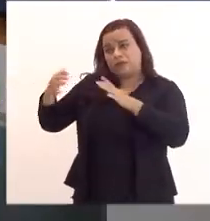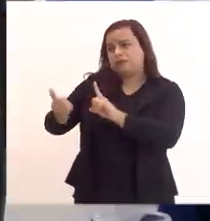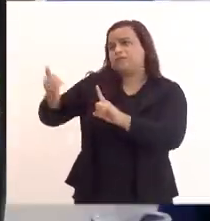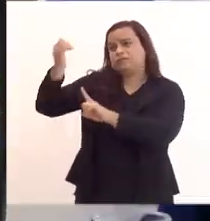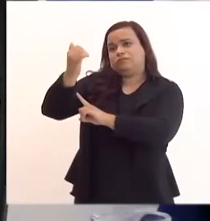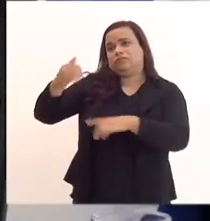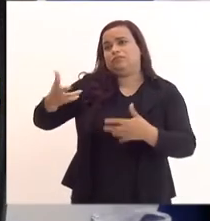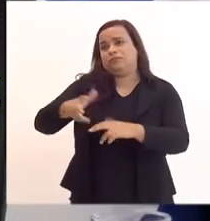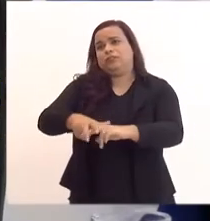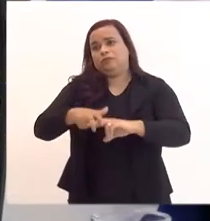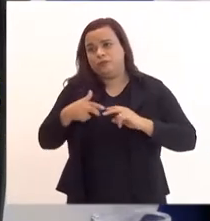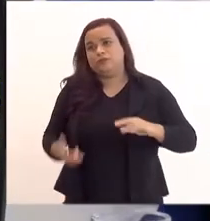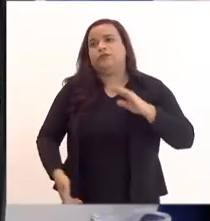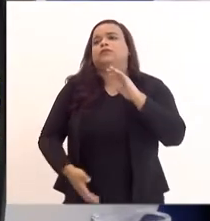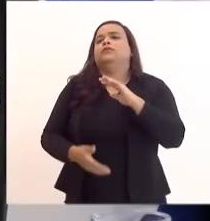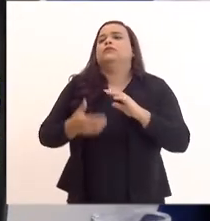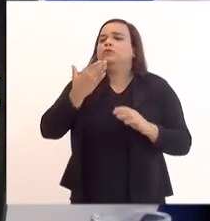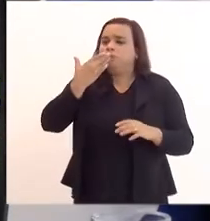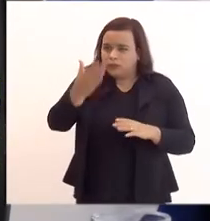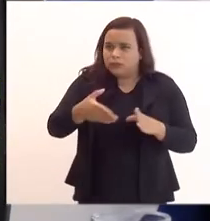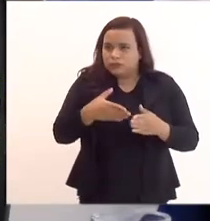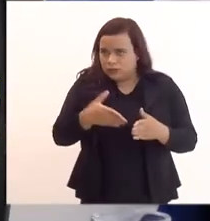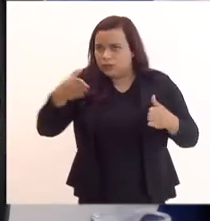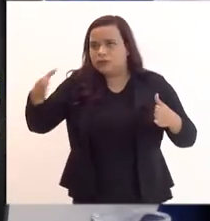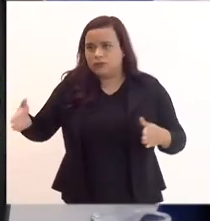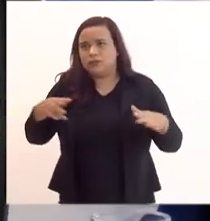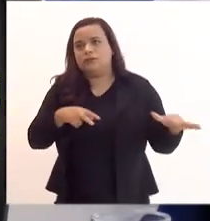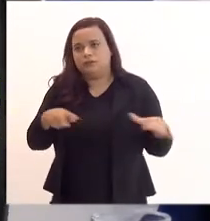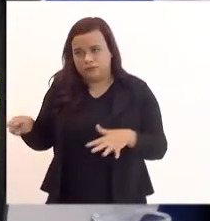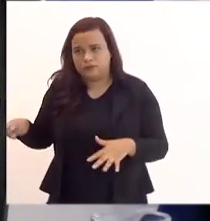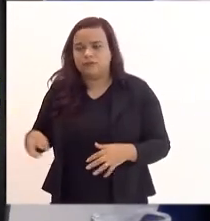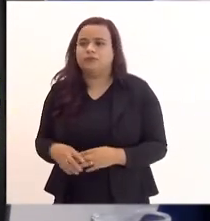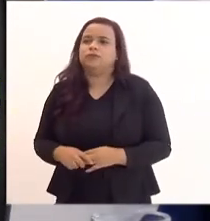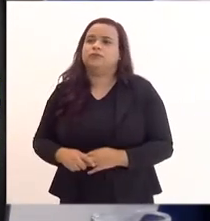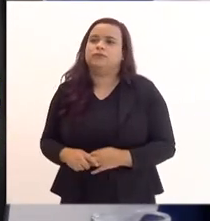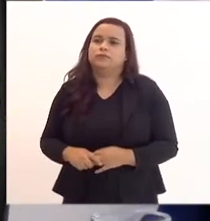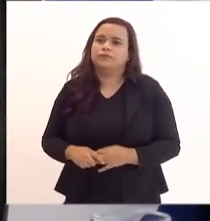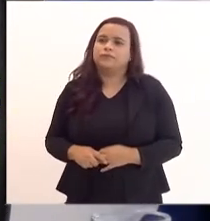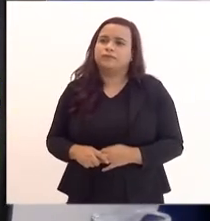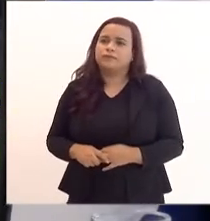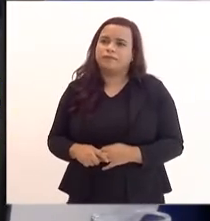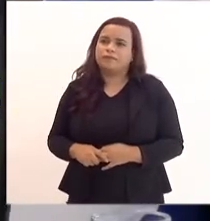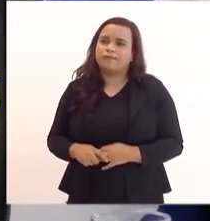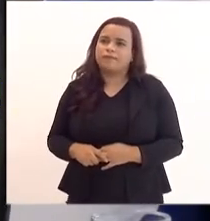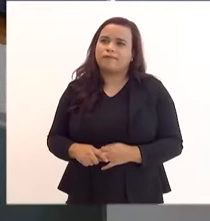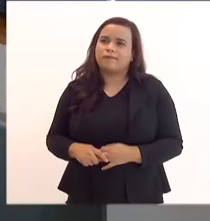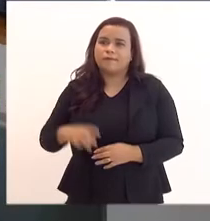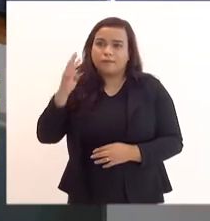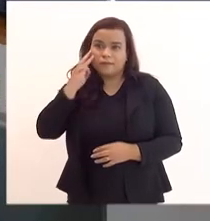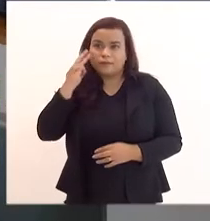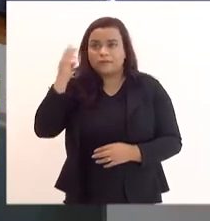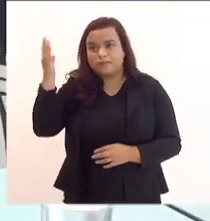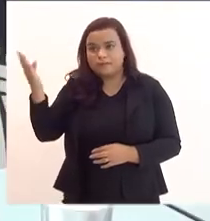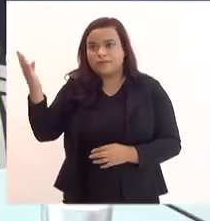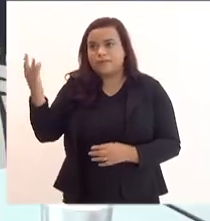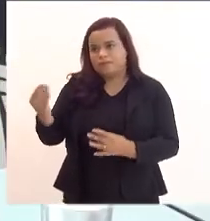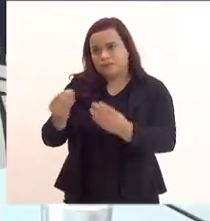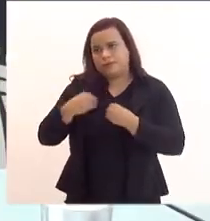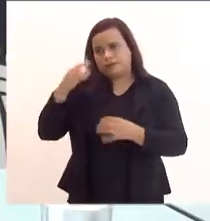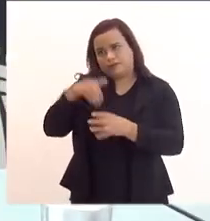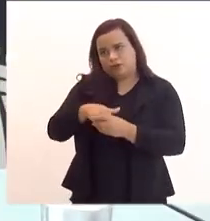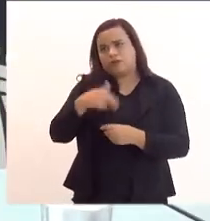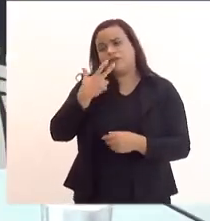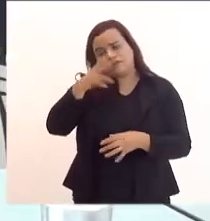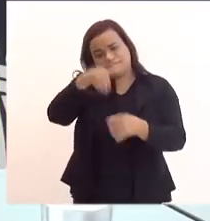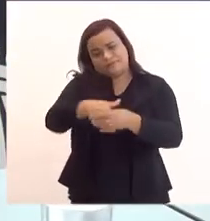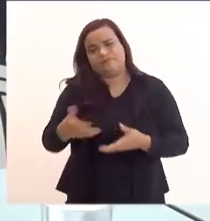razão, manter a retirar meu pedido de vistas. Por mais essa razão, deputado Valdeque. Mas foi distribuído para mim votar, eu votei. Não, eu